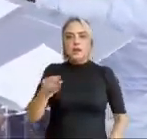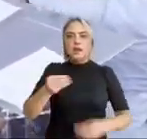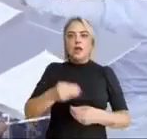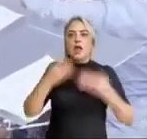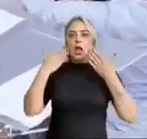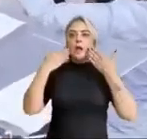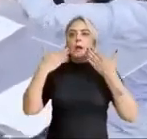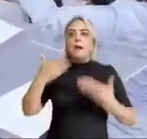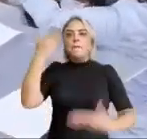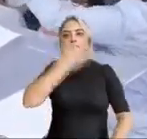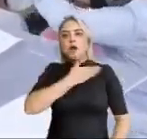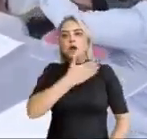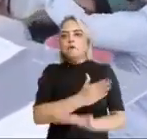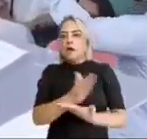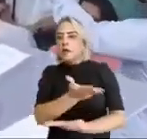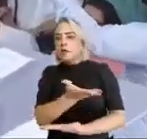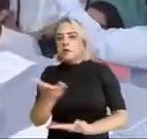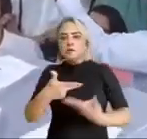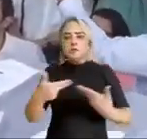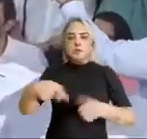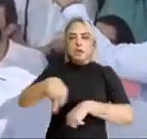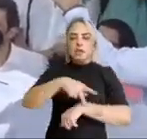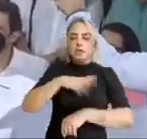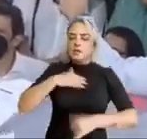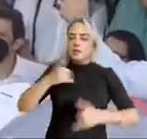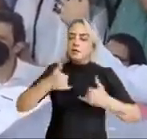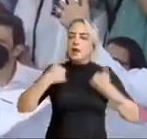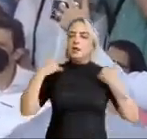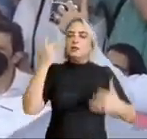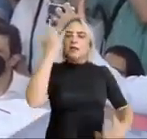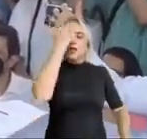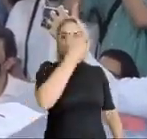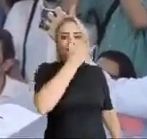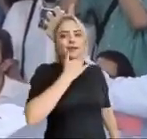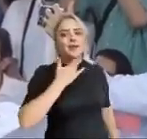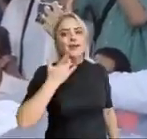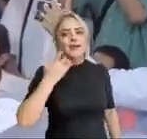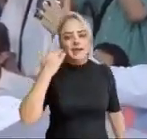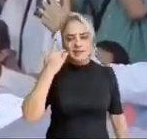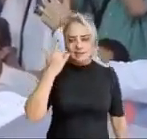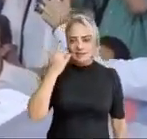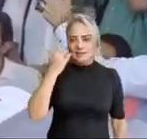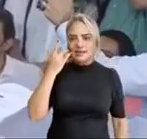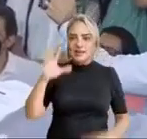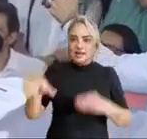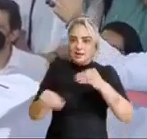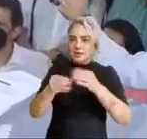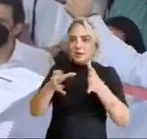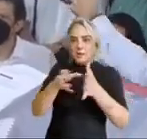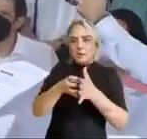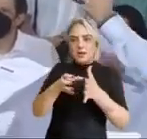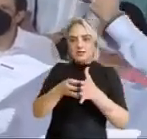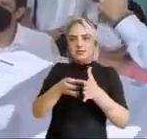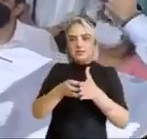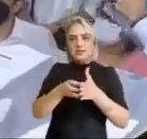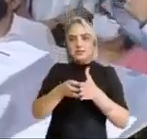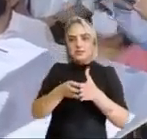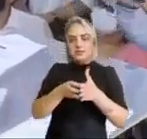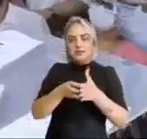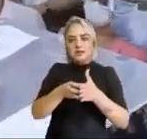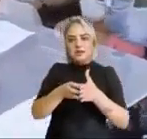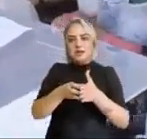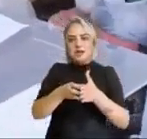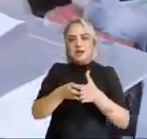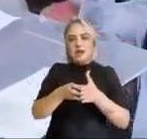país. E é com muito orgulho, Haddad, que você pertence a um partido político que nos últimos